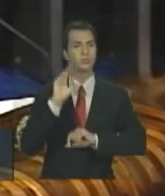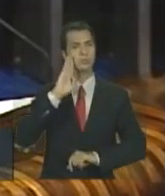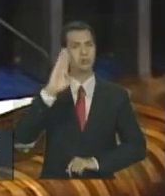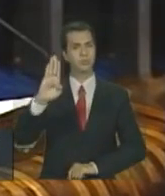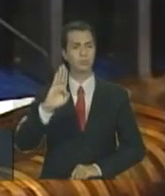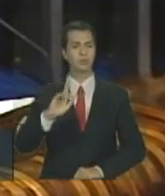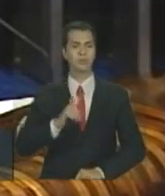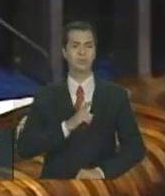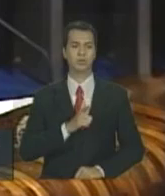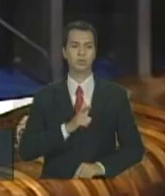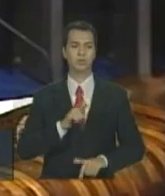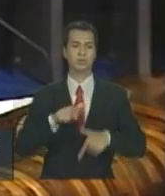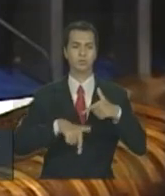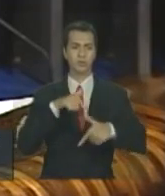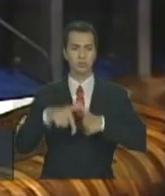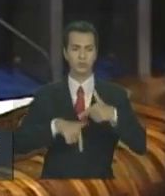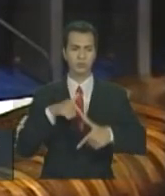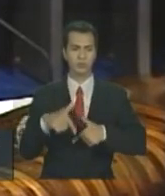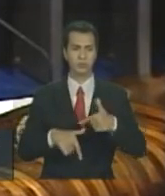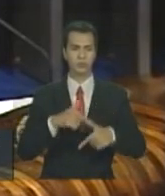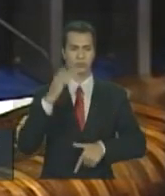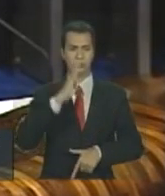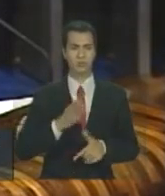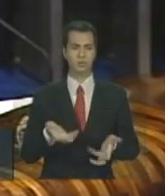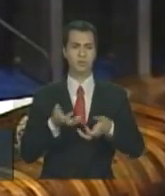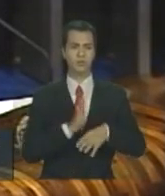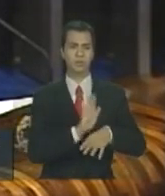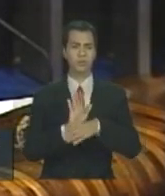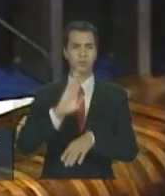dedicaram a fazer do Brasil um país bem melhor.